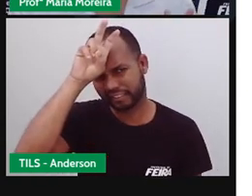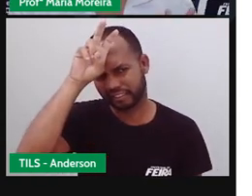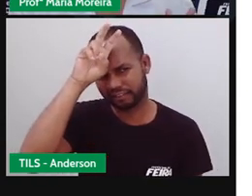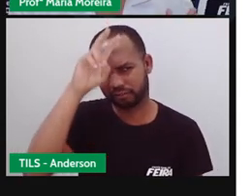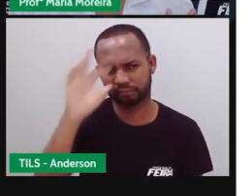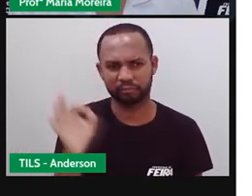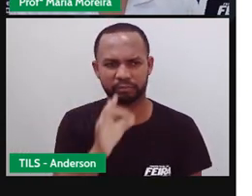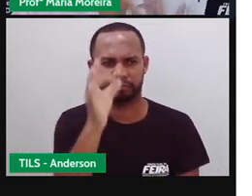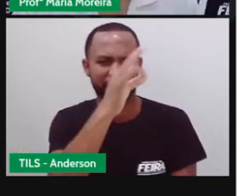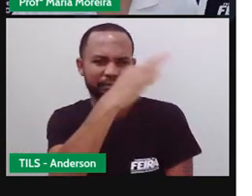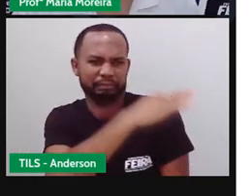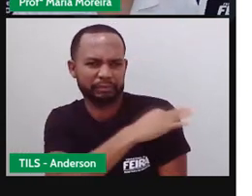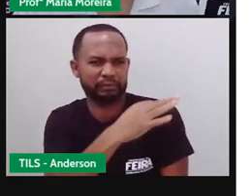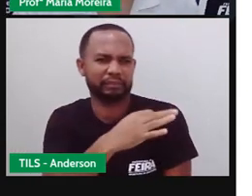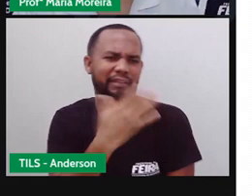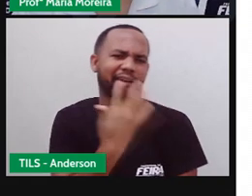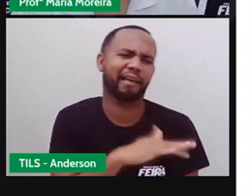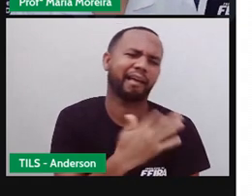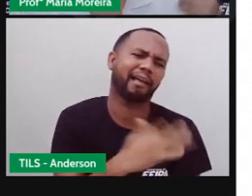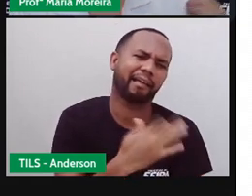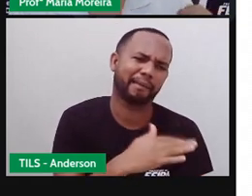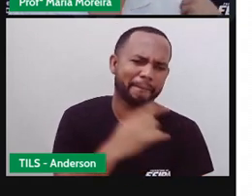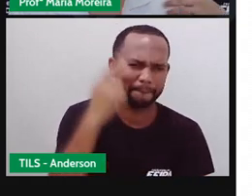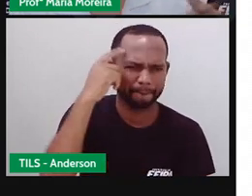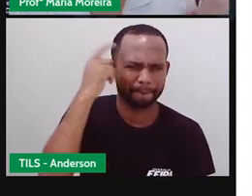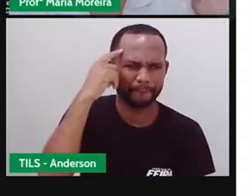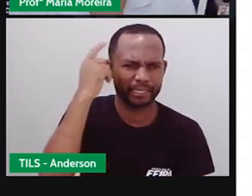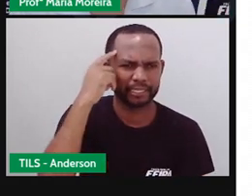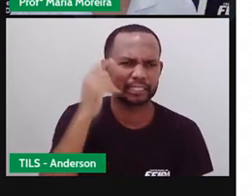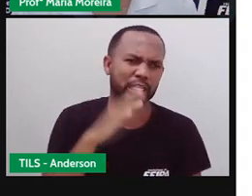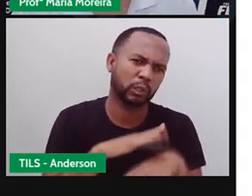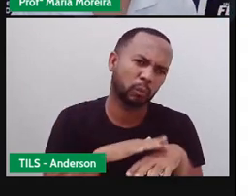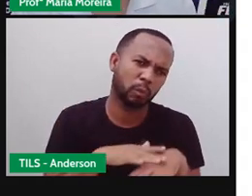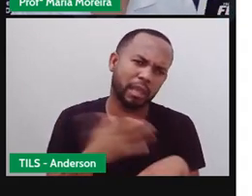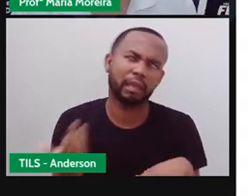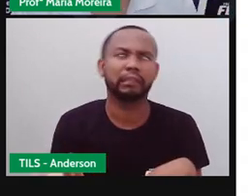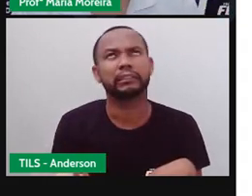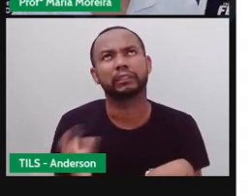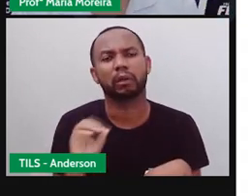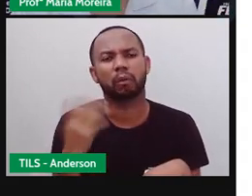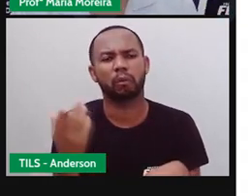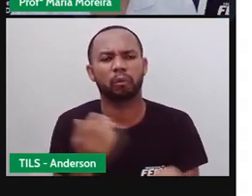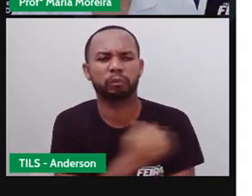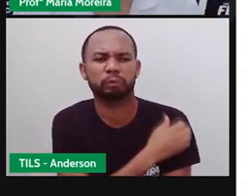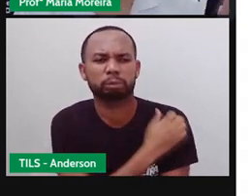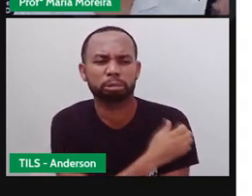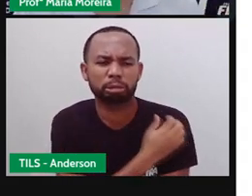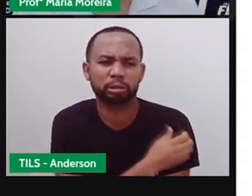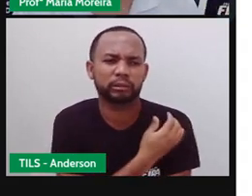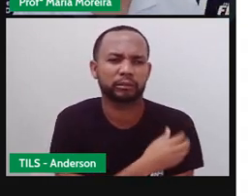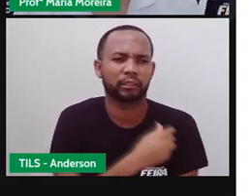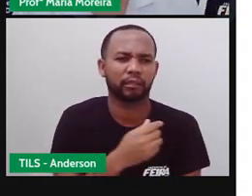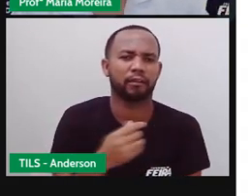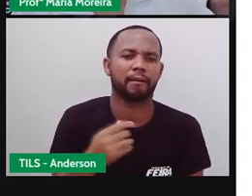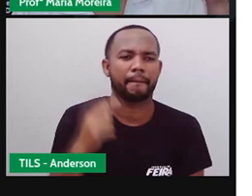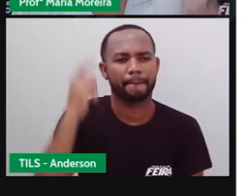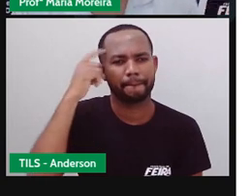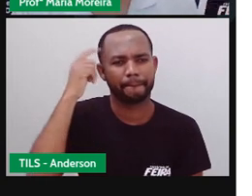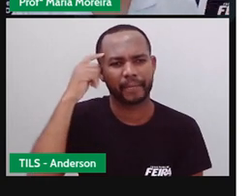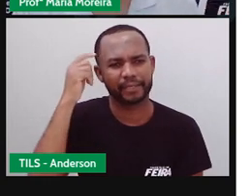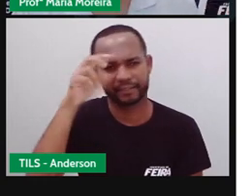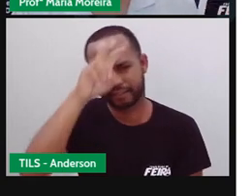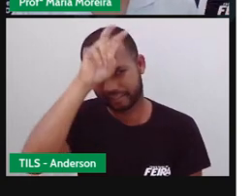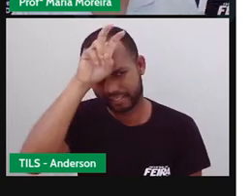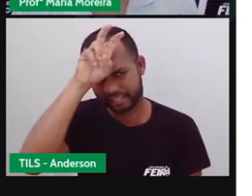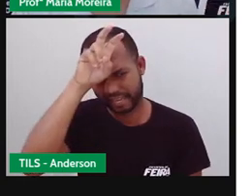enjupsi muriçoca mosquito da dengue uma coisa que vai ficar você que você vai sentir dor que vai incomodar com esse mosca